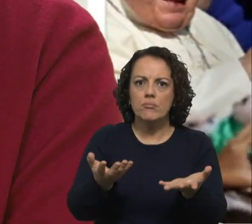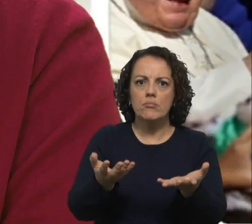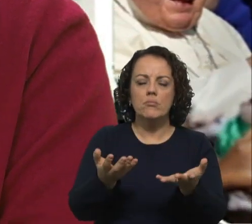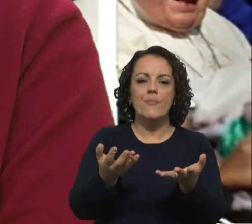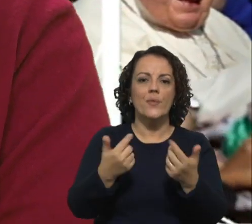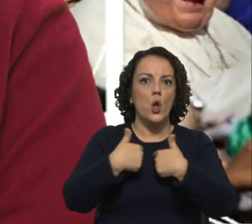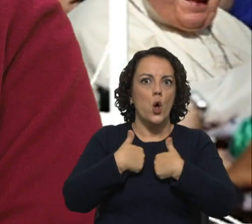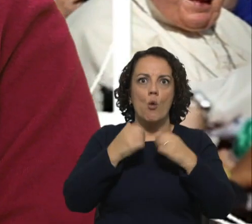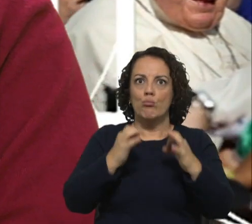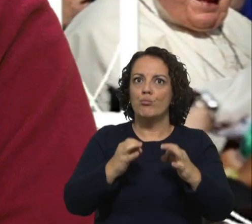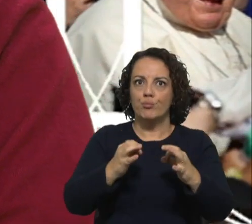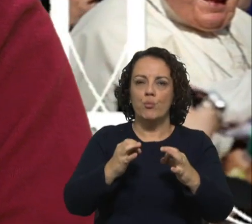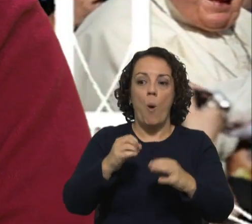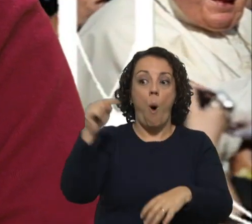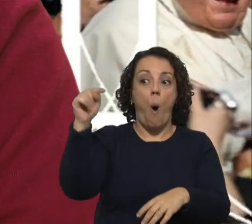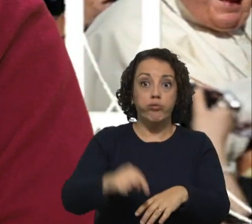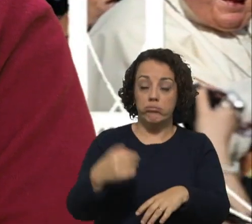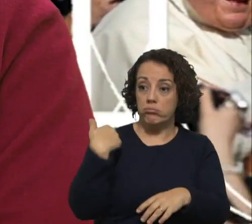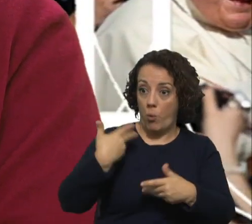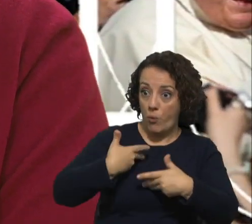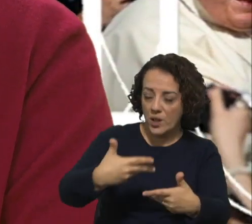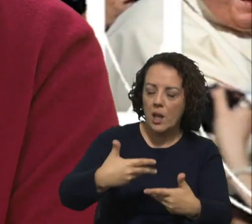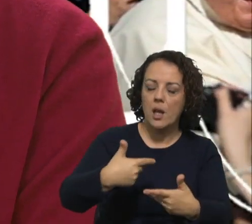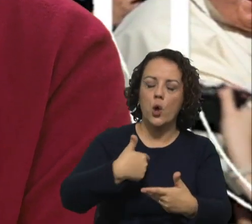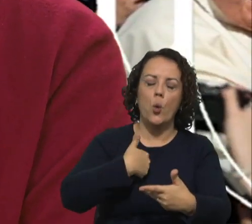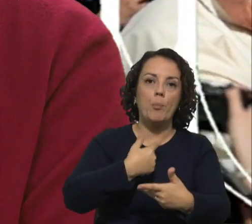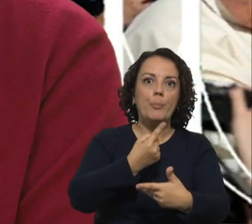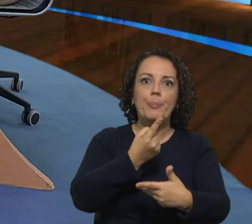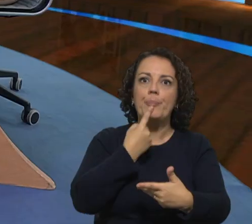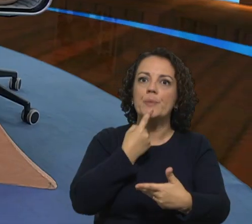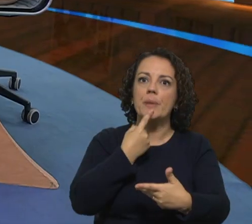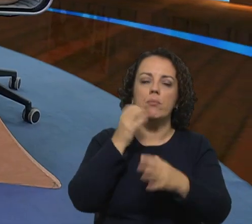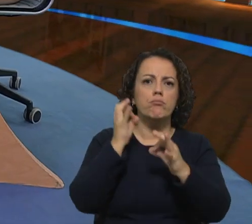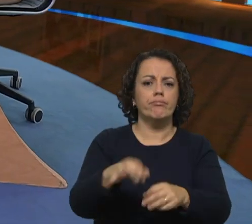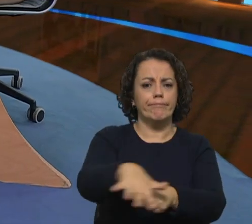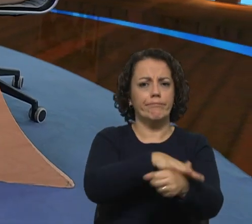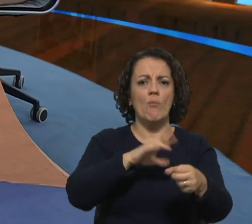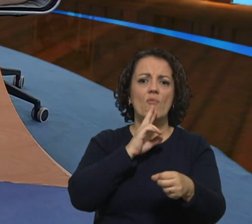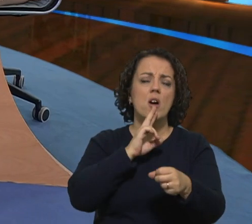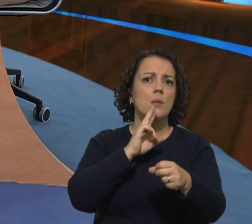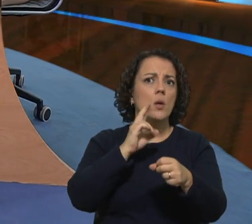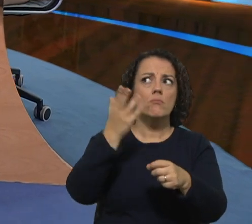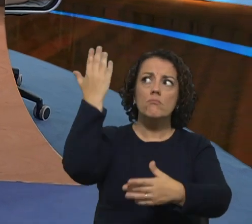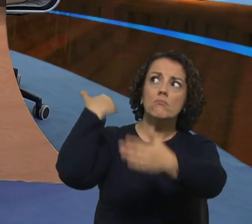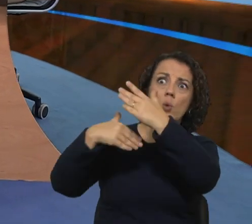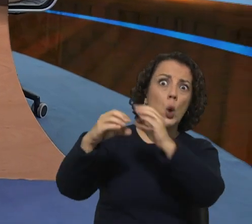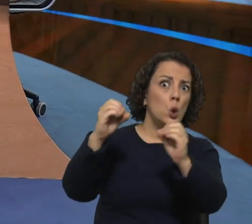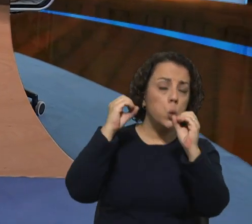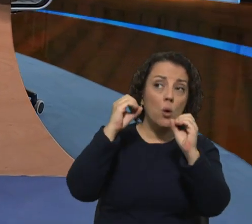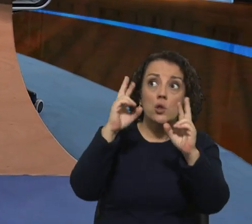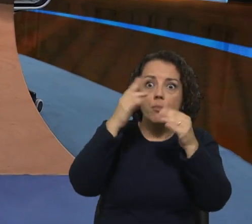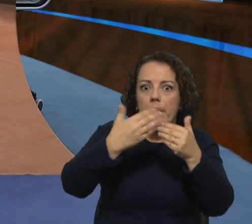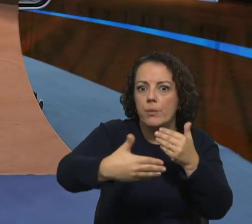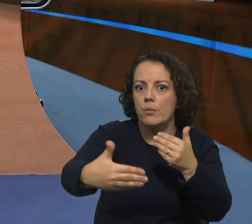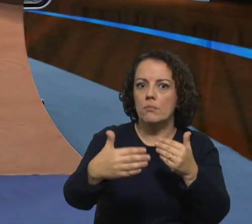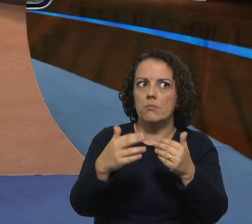Aliás, eu senti isso desde o primeiro momento, quando me convidaram, eu percebi logo que iria ser nunca tinha acontecido em Fátima, esperemos que nunca volte a acontecer, pelo menos pelos